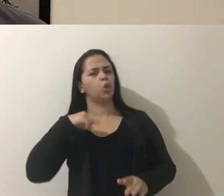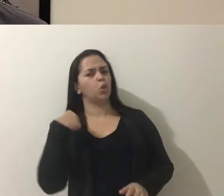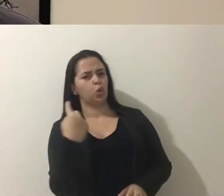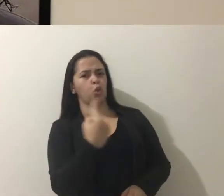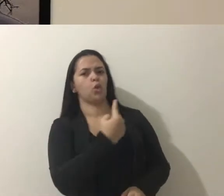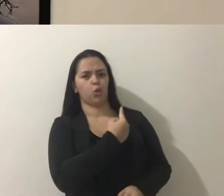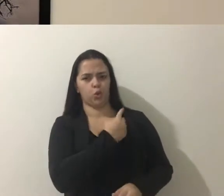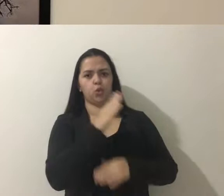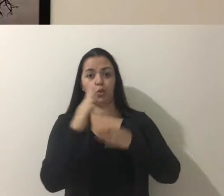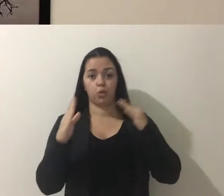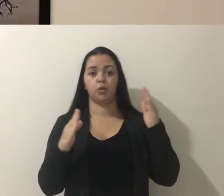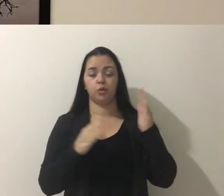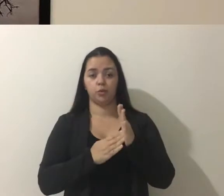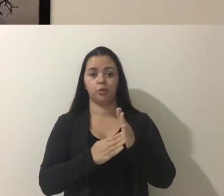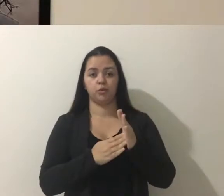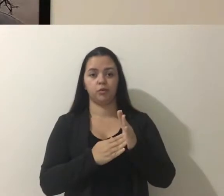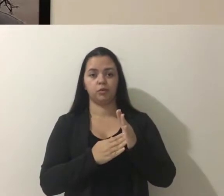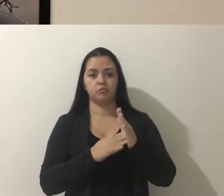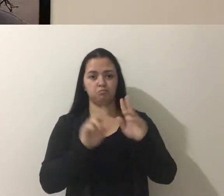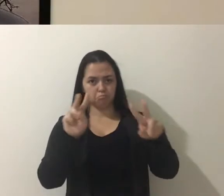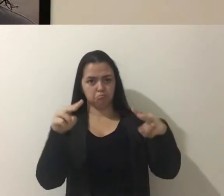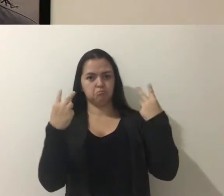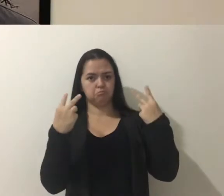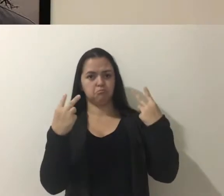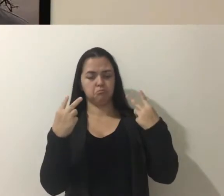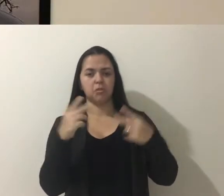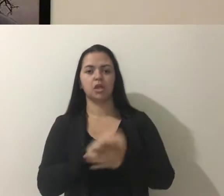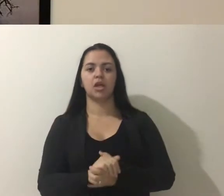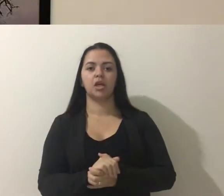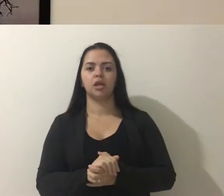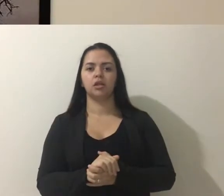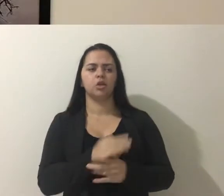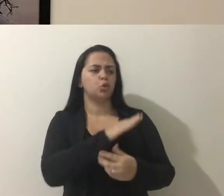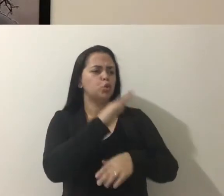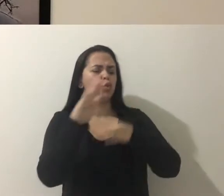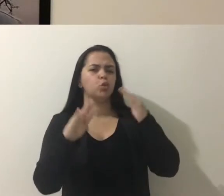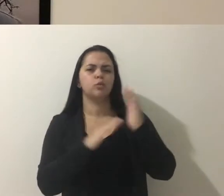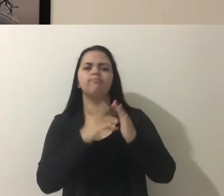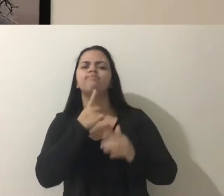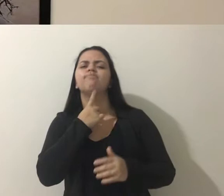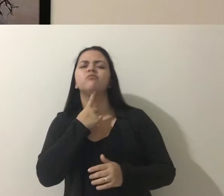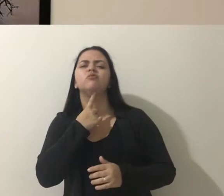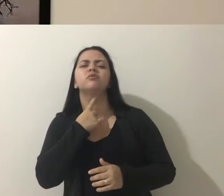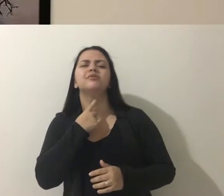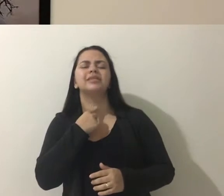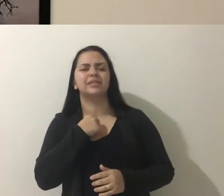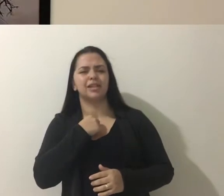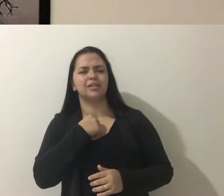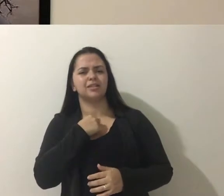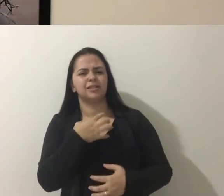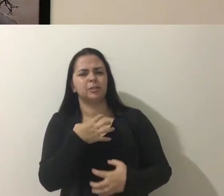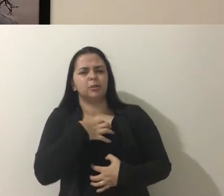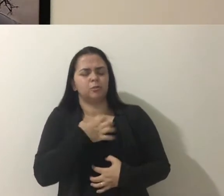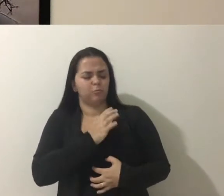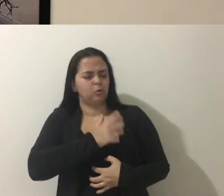todos nós, você que está me assistindo, todos têm um desejo em seu coração,